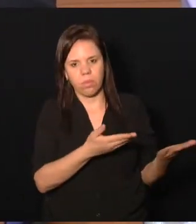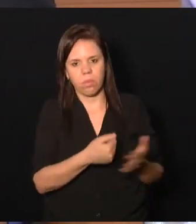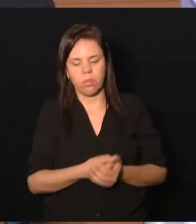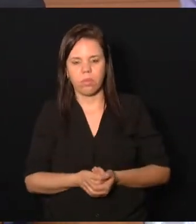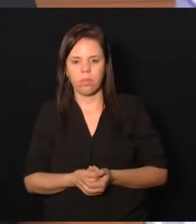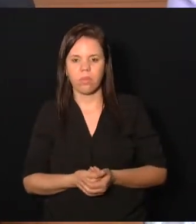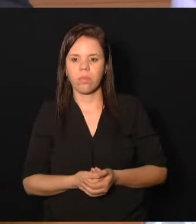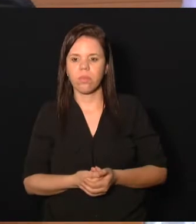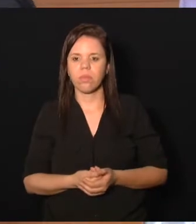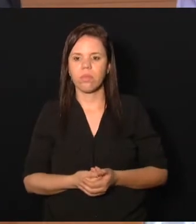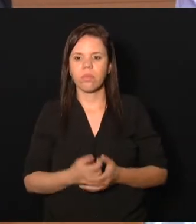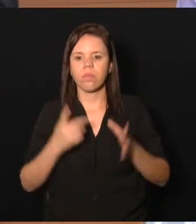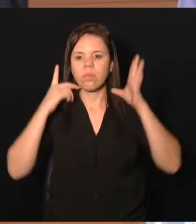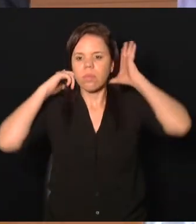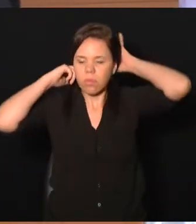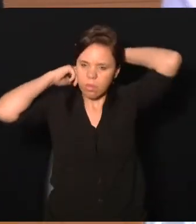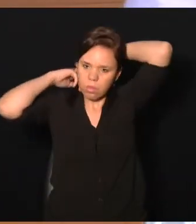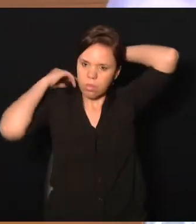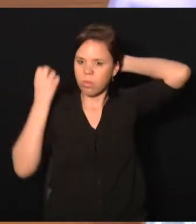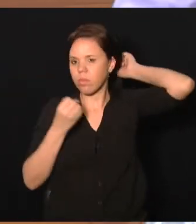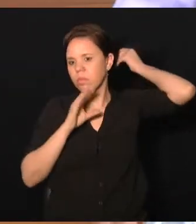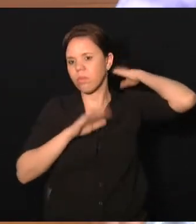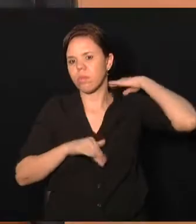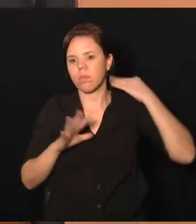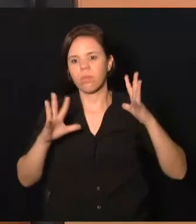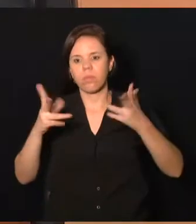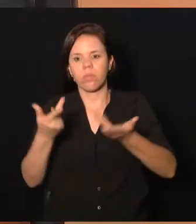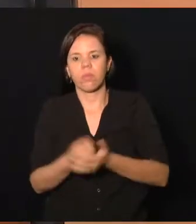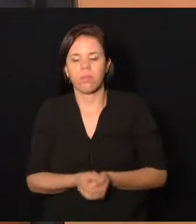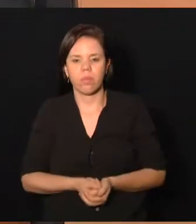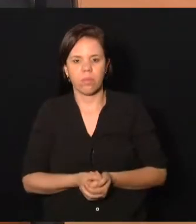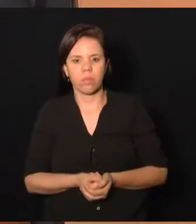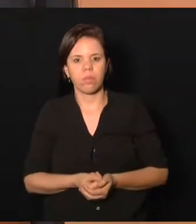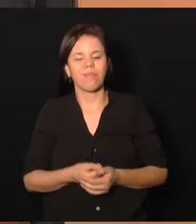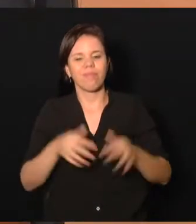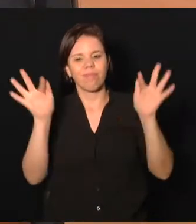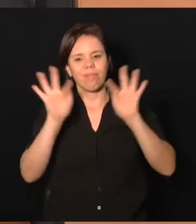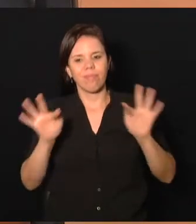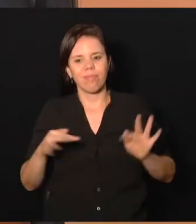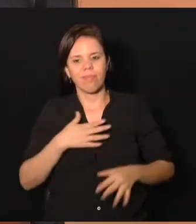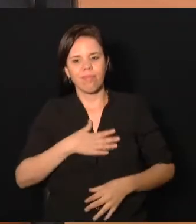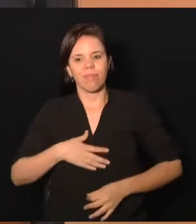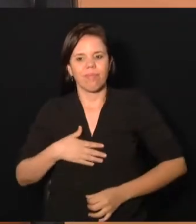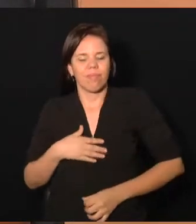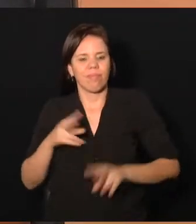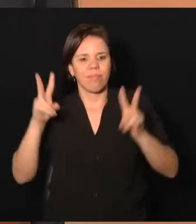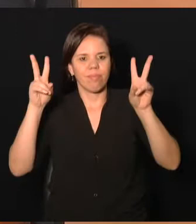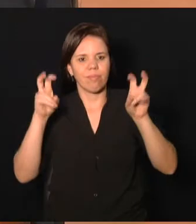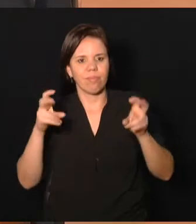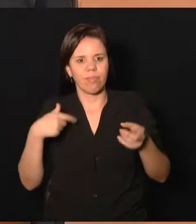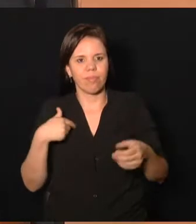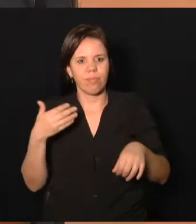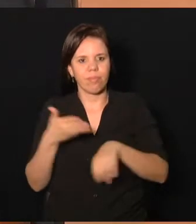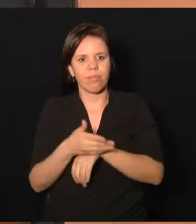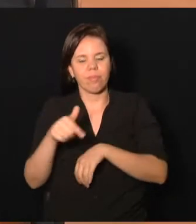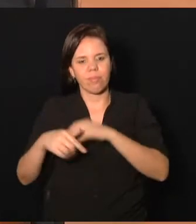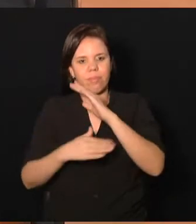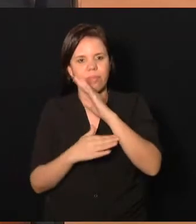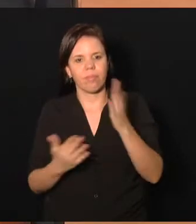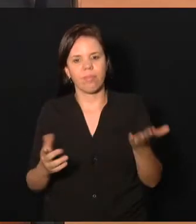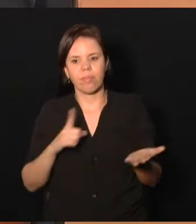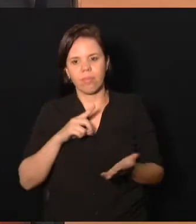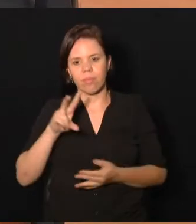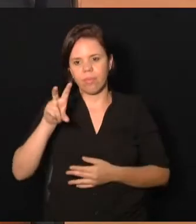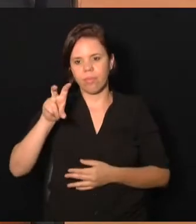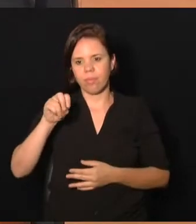considerações. Boa tarde a todos. Eu fico feliz de saber esse tema, porque quando eu entrei aqui na Câmara, eu tinha